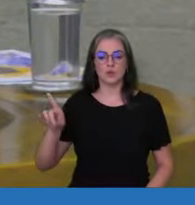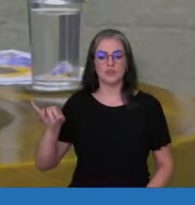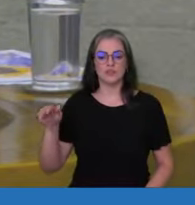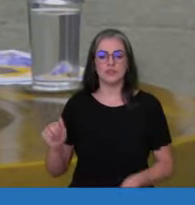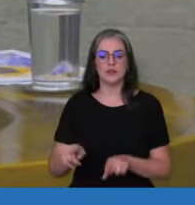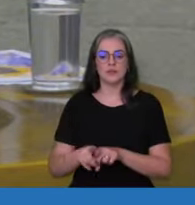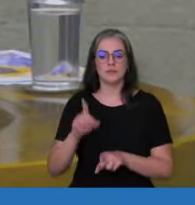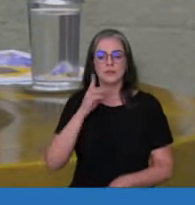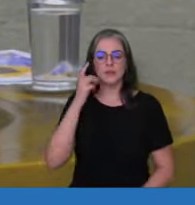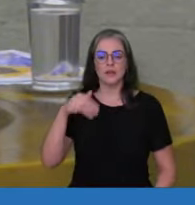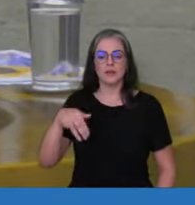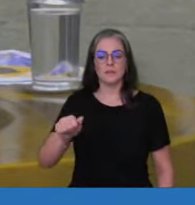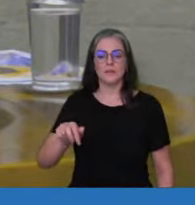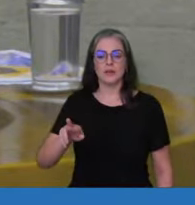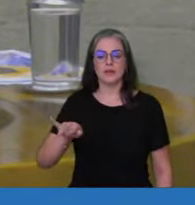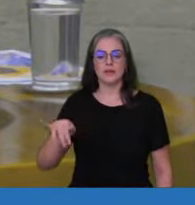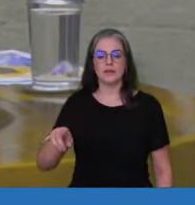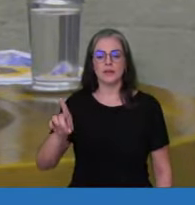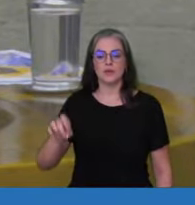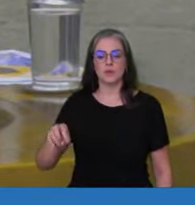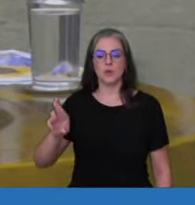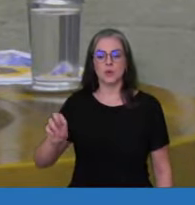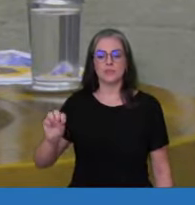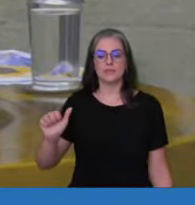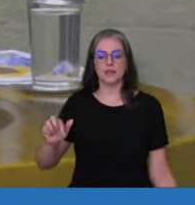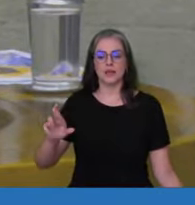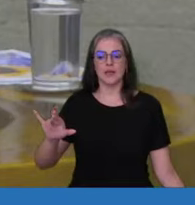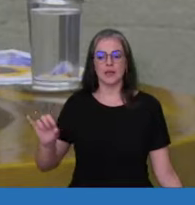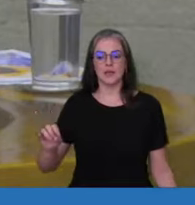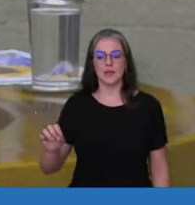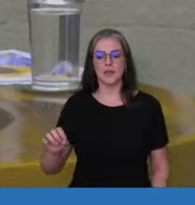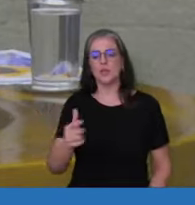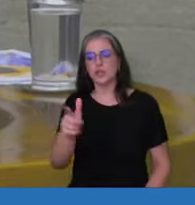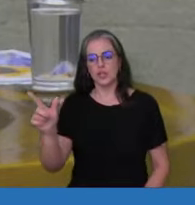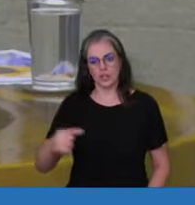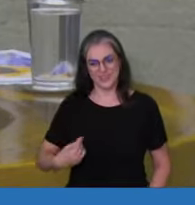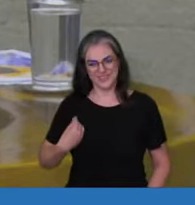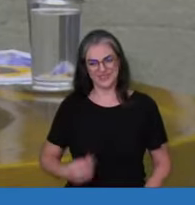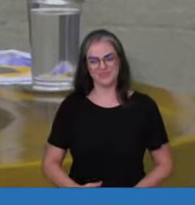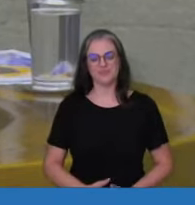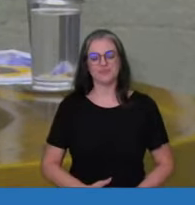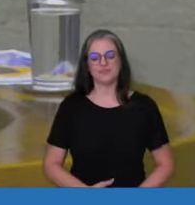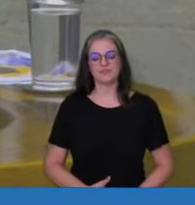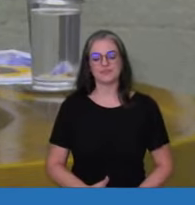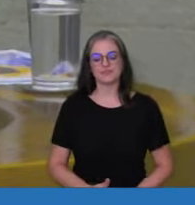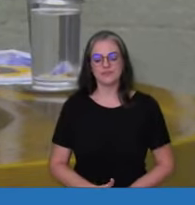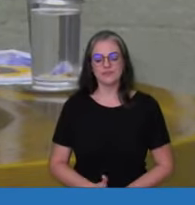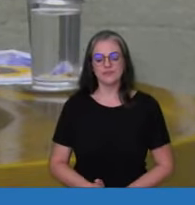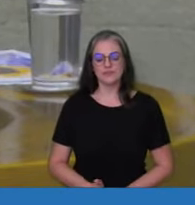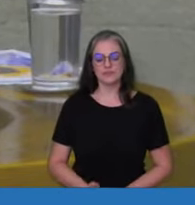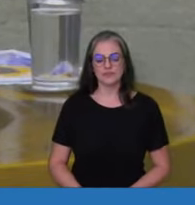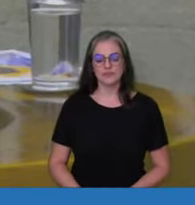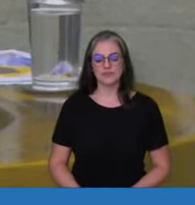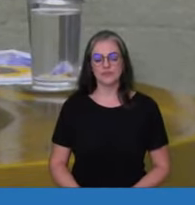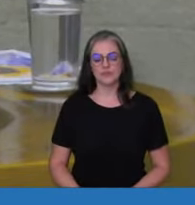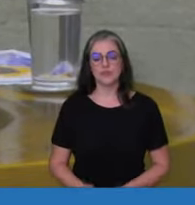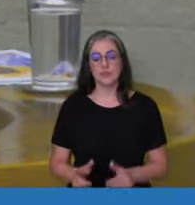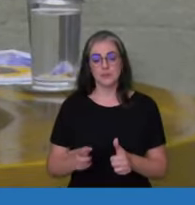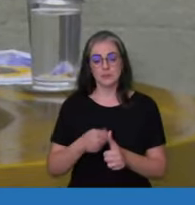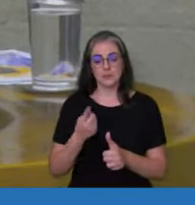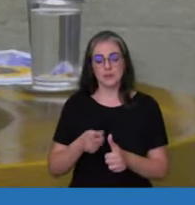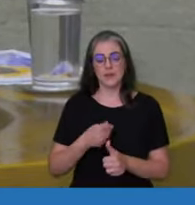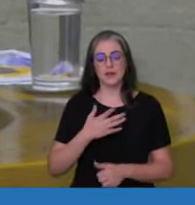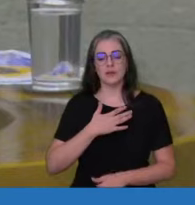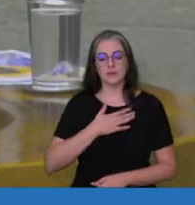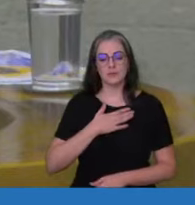Rosário e demais que compõem a mesa agora. Primeiro eu quero prestar a minha solidariedade a